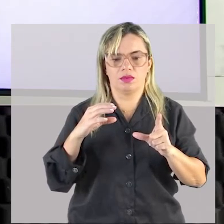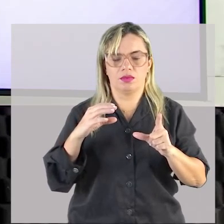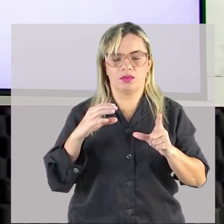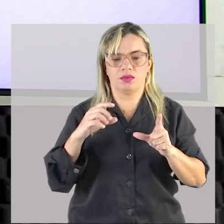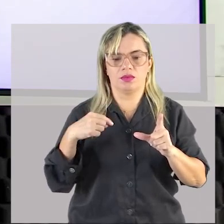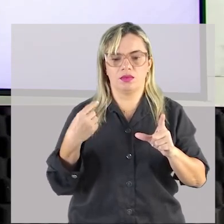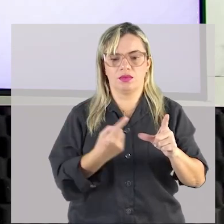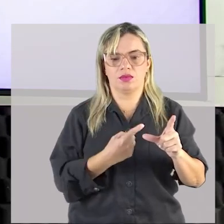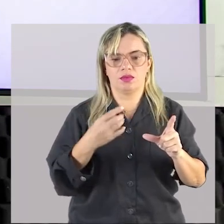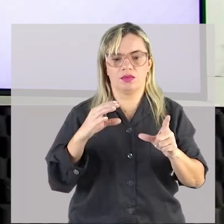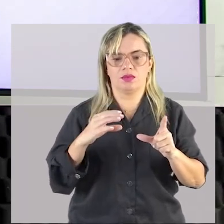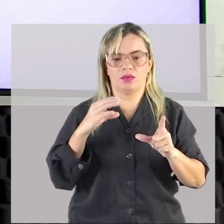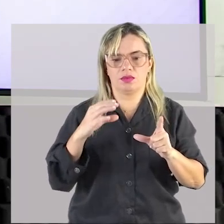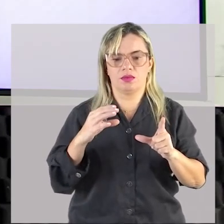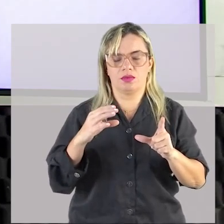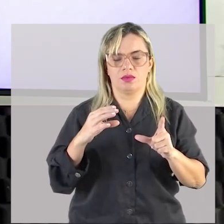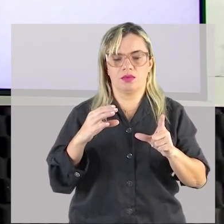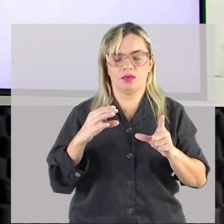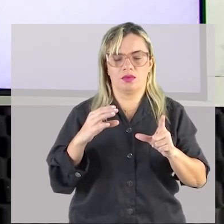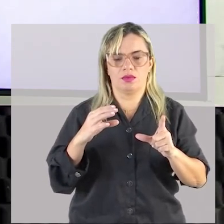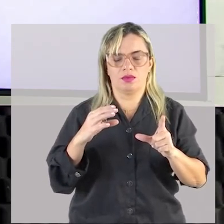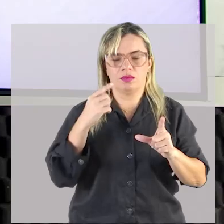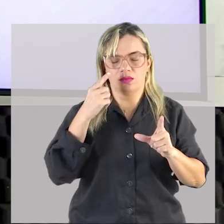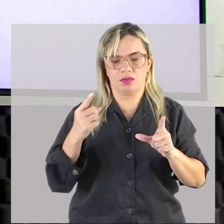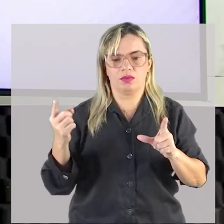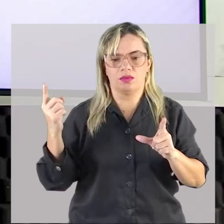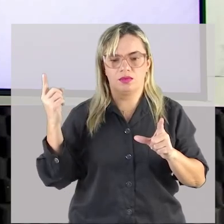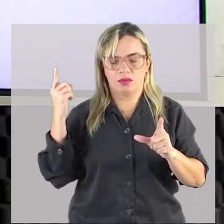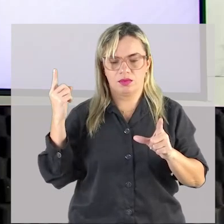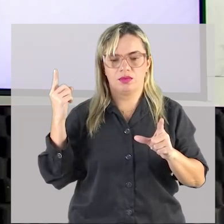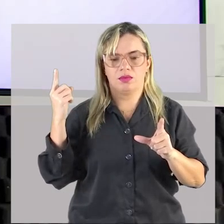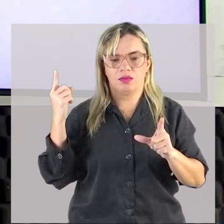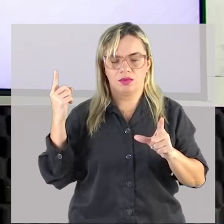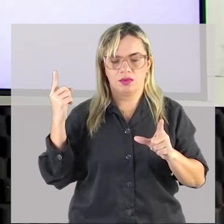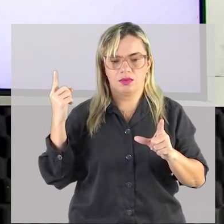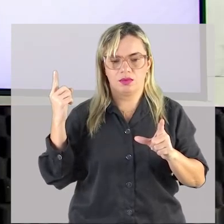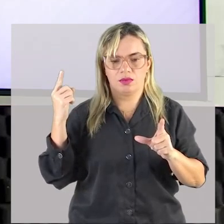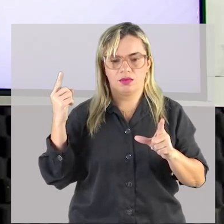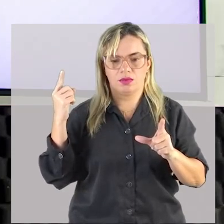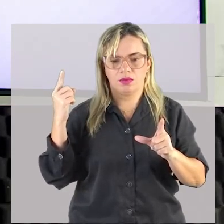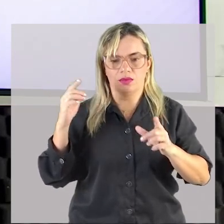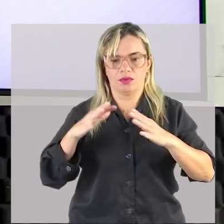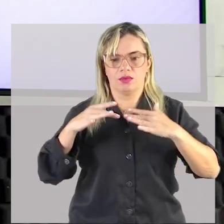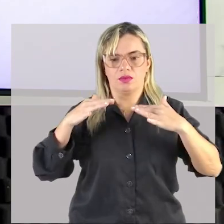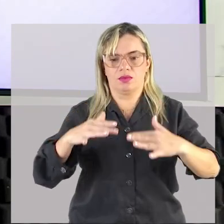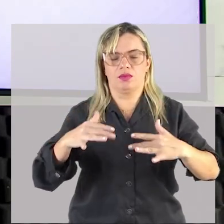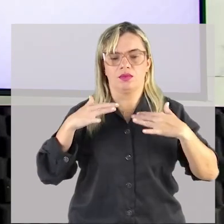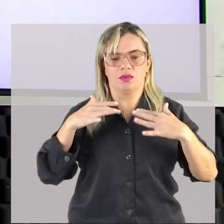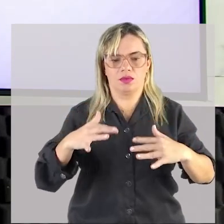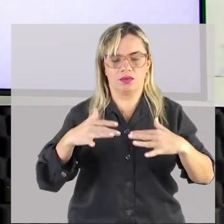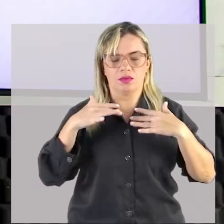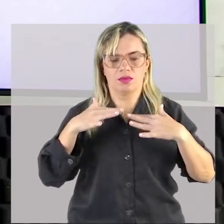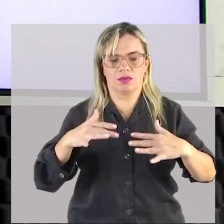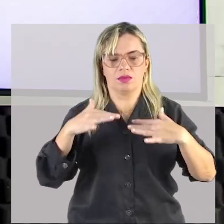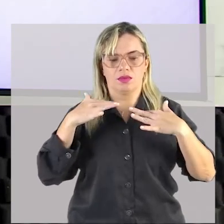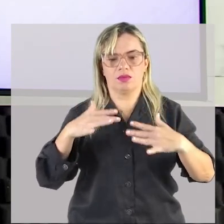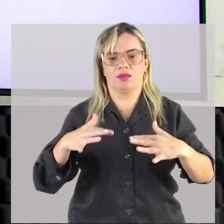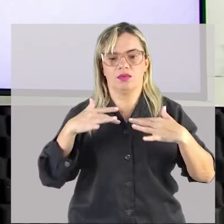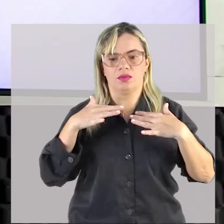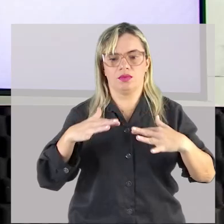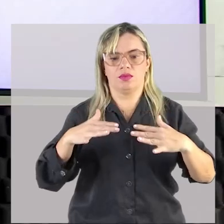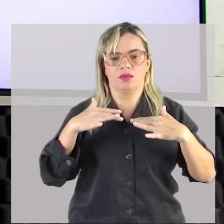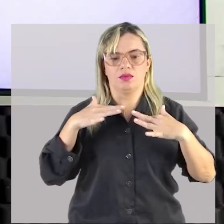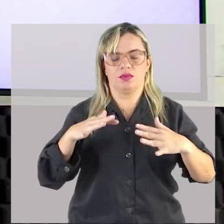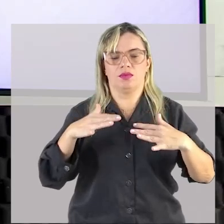E aí nós temos os nastismos, né? Então, nastismo é o movimento, né?